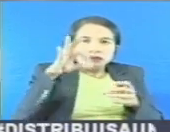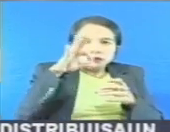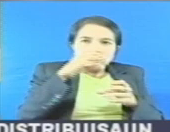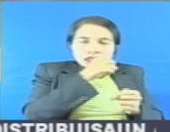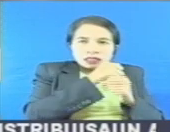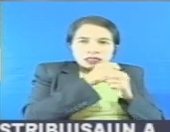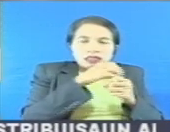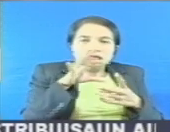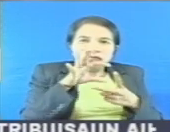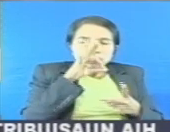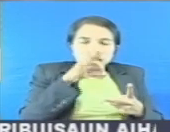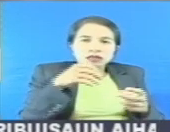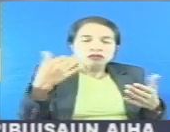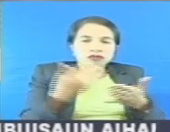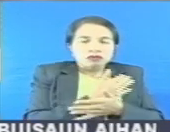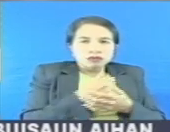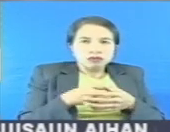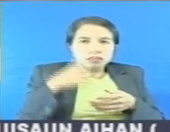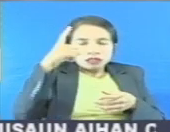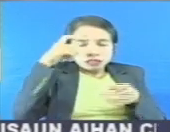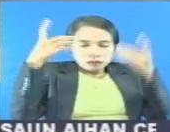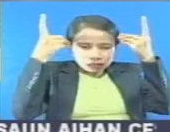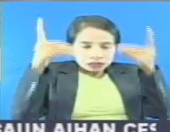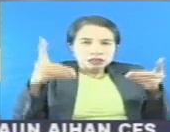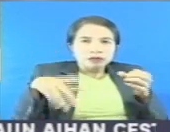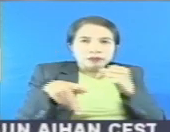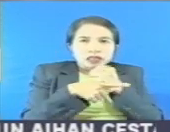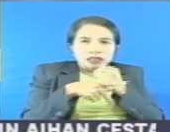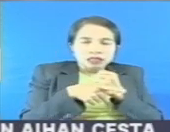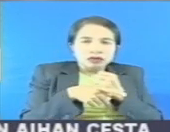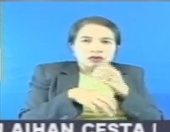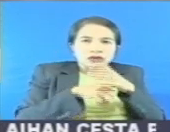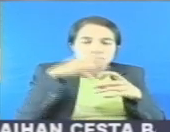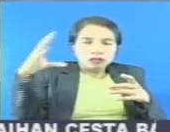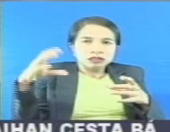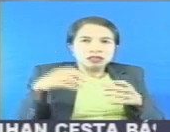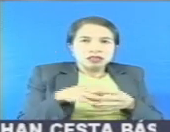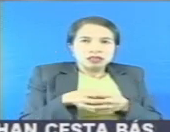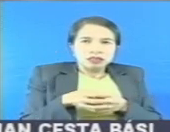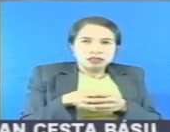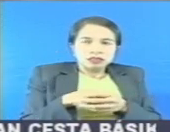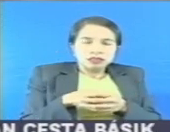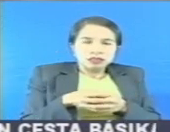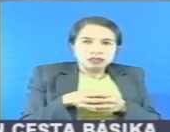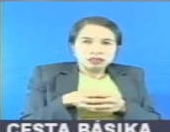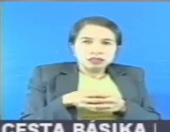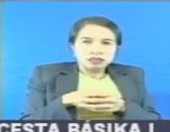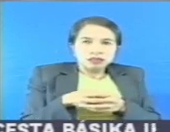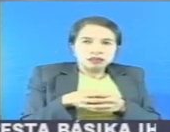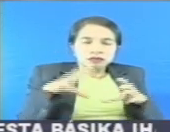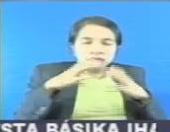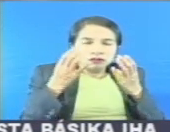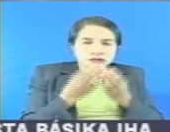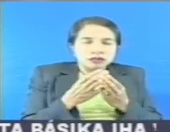Candidata, também decisão bancada minha a retirar a nossa candidatura do Conselho